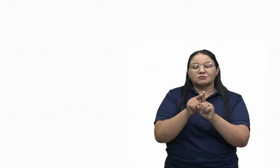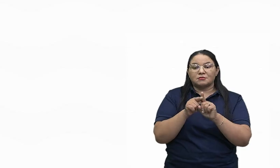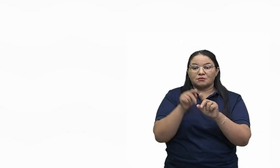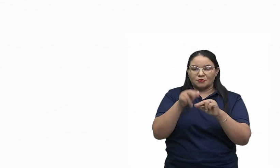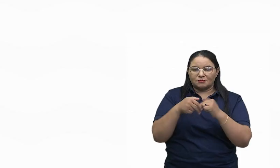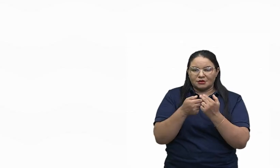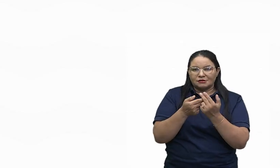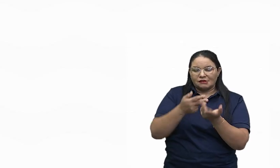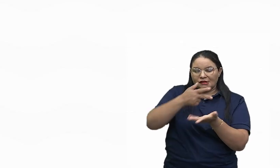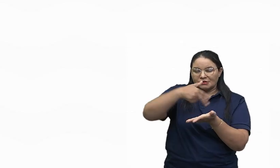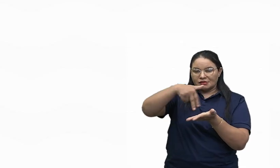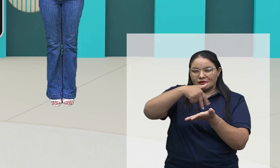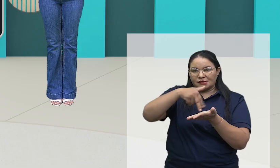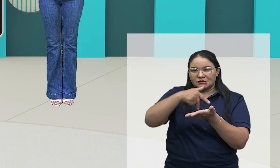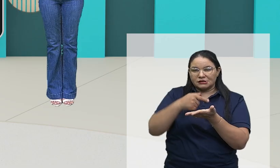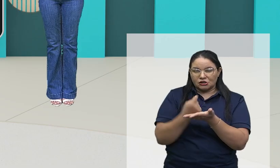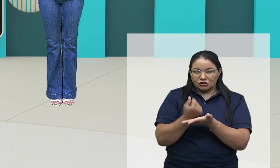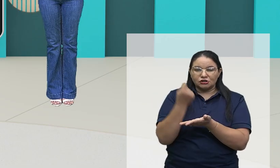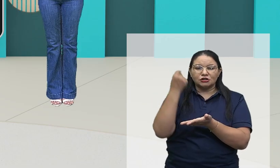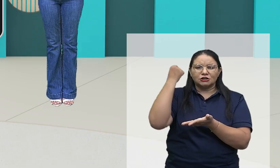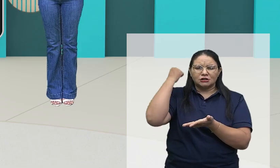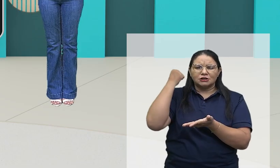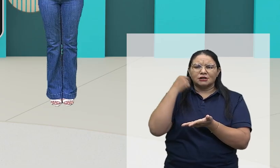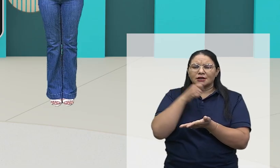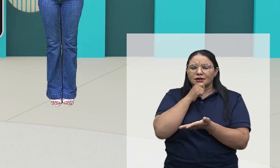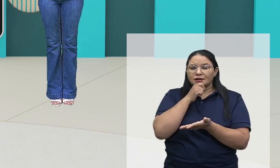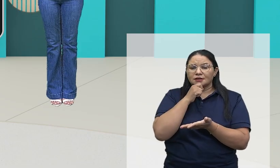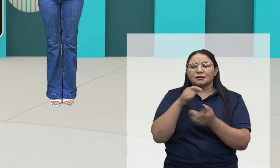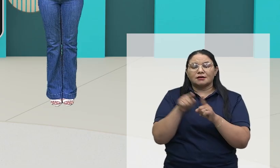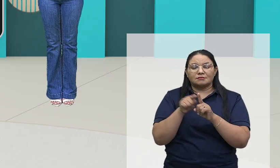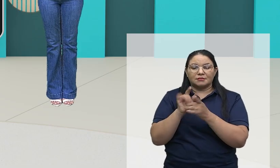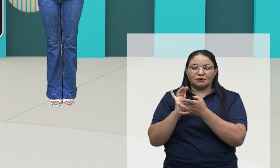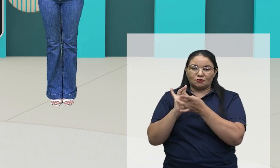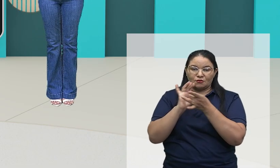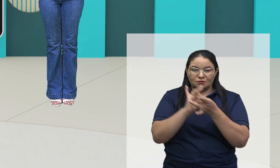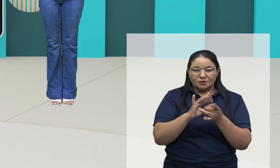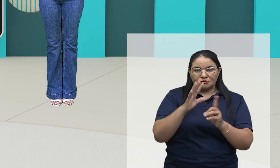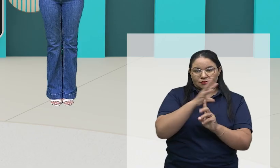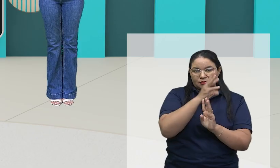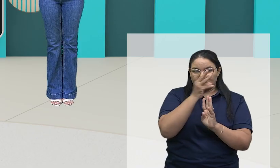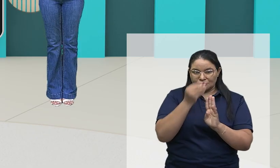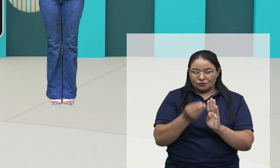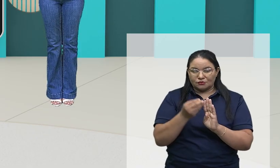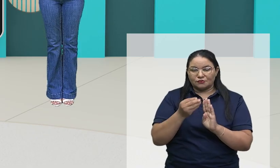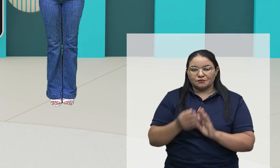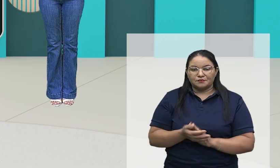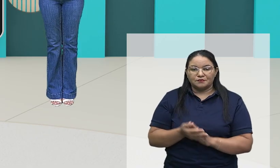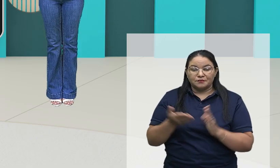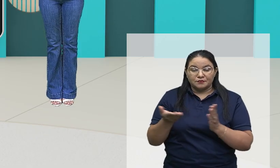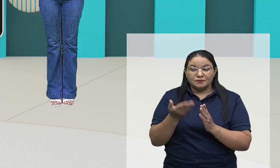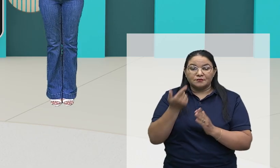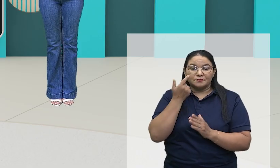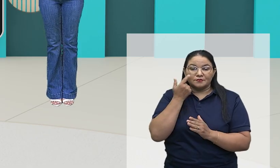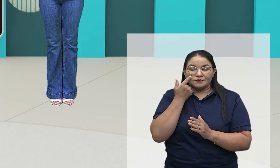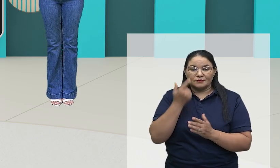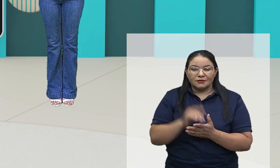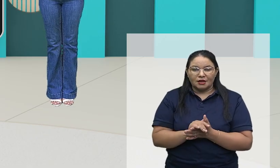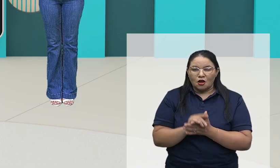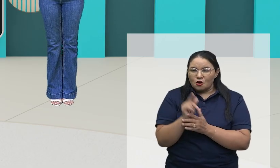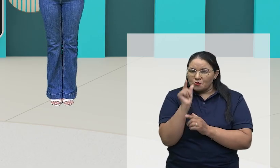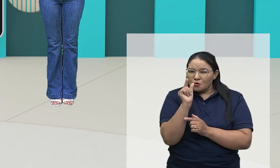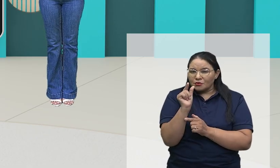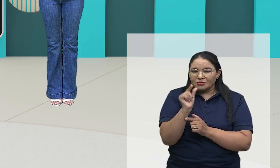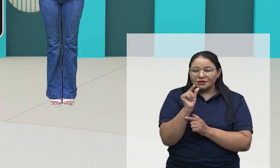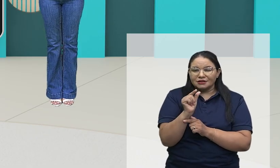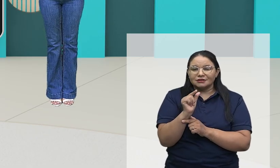que antigamente eram feitas dentro do nosso contexto amazônico. E eu trouxe um pedacinho aqui de um espetáculo que traz